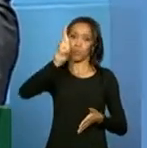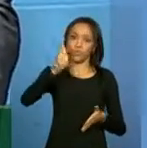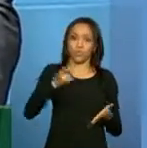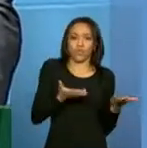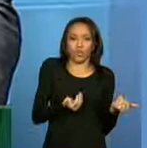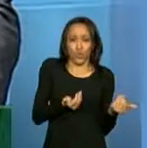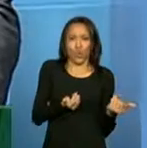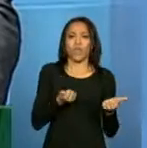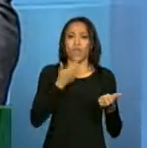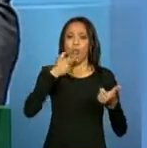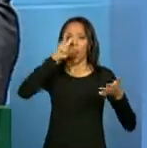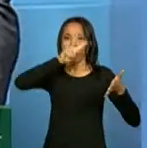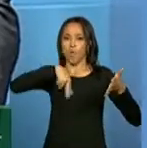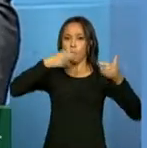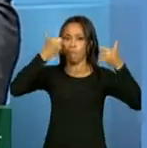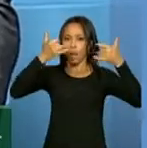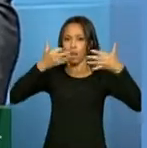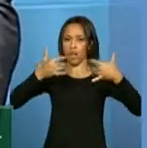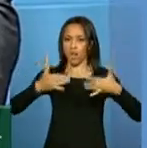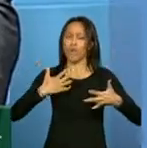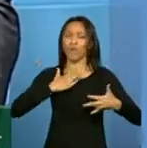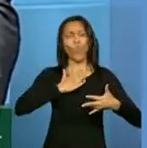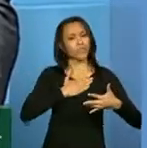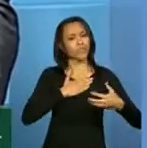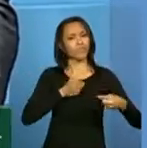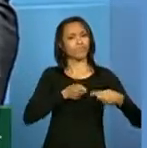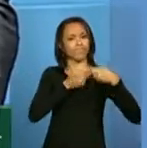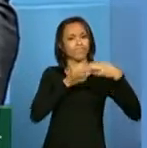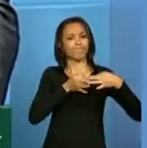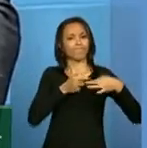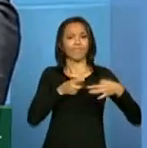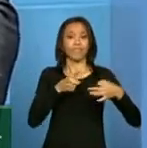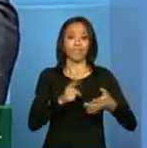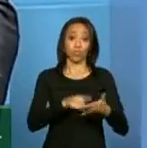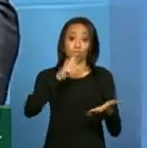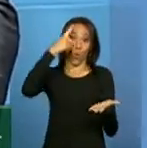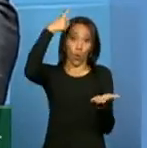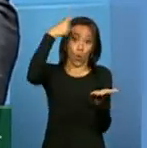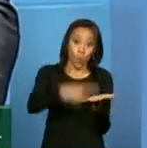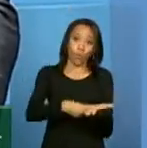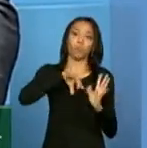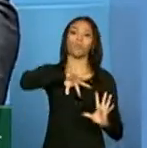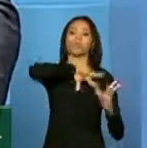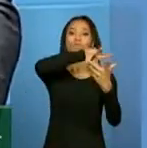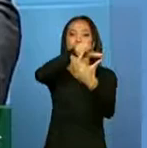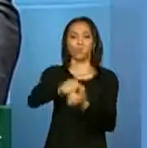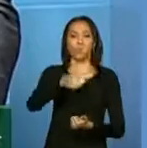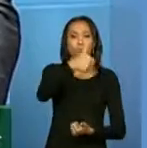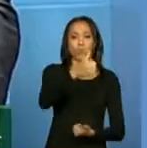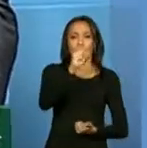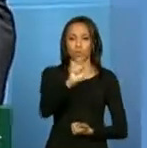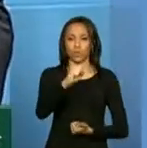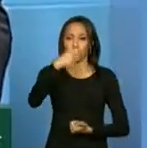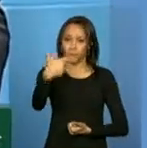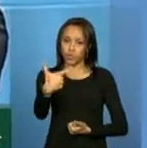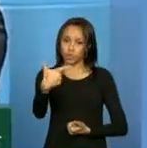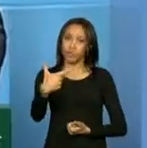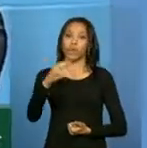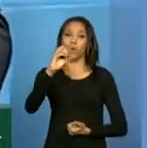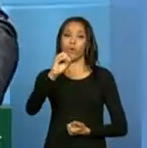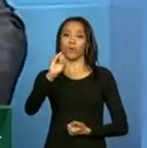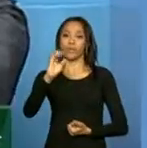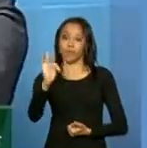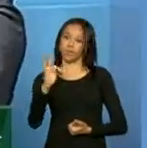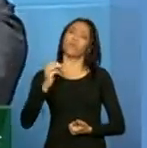Eu gostei muito da lista, principalmente da ratificação universal da Convenção 182 da OIT. Mas, lógico,